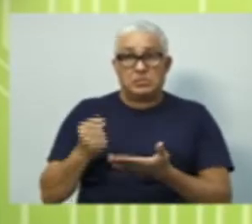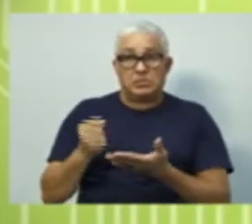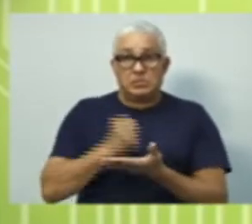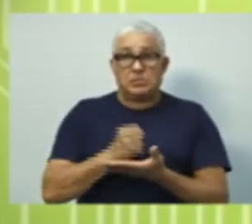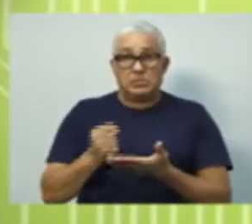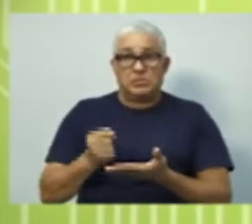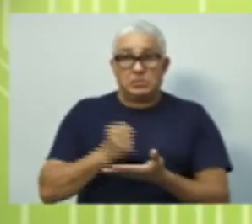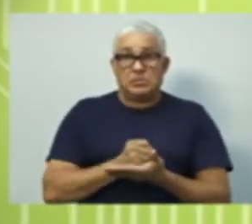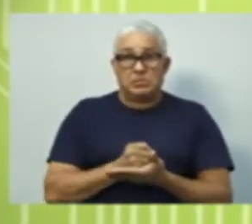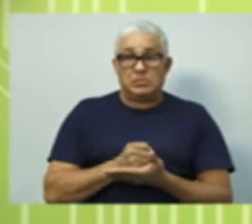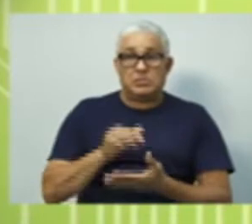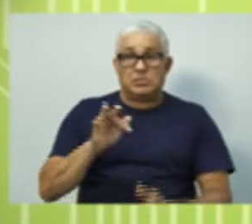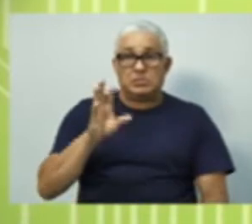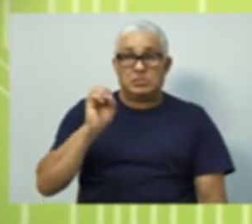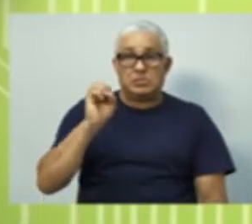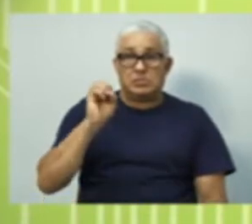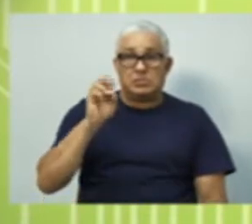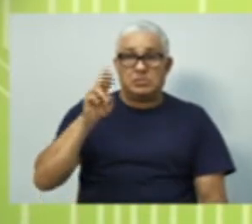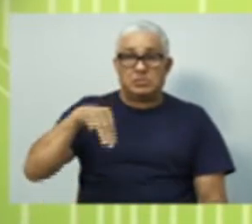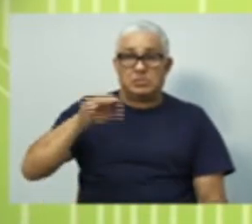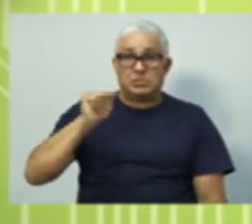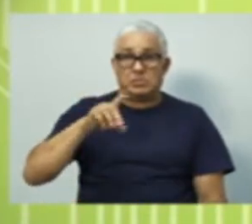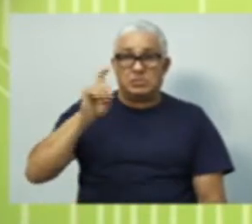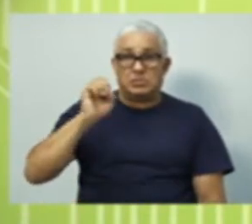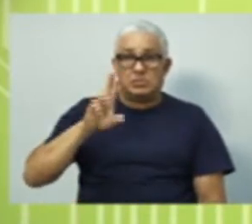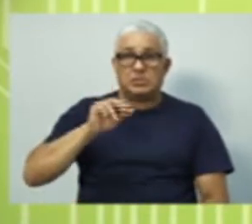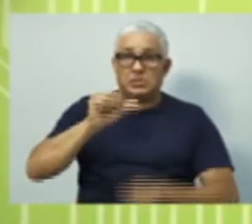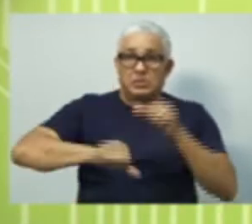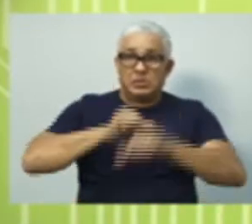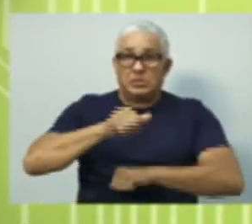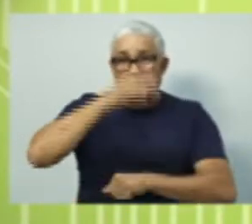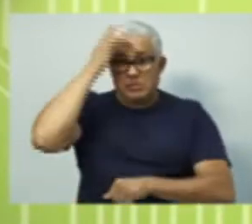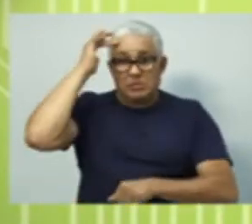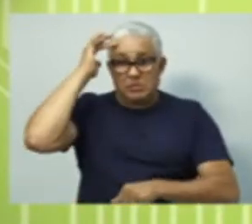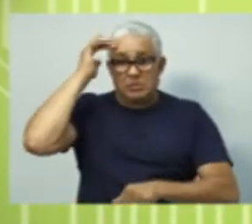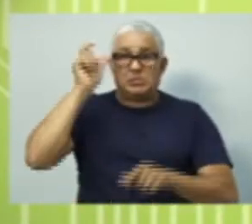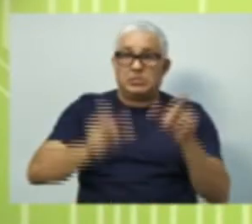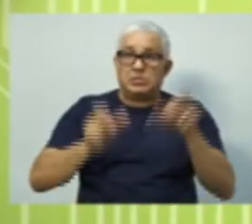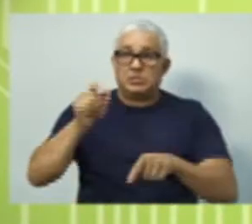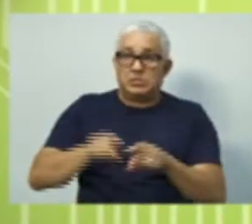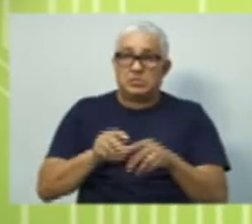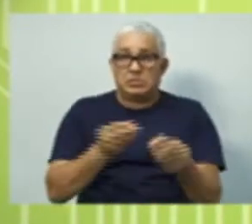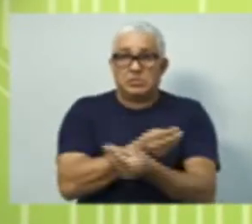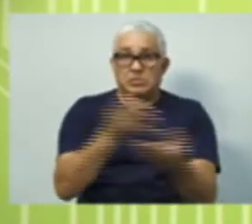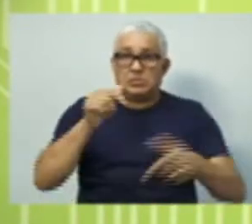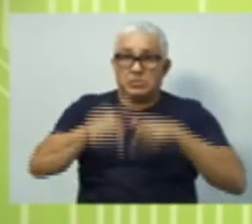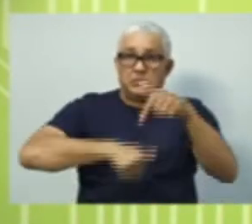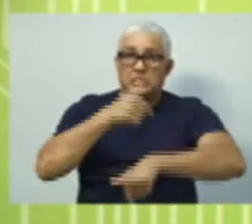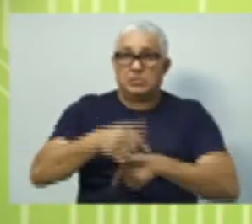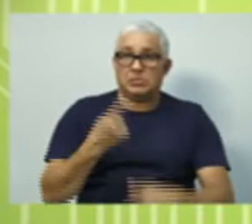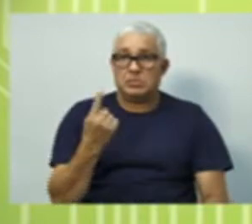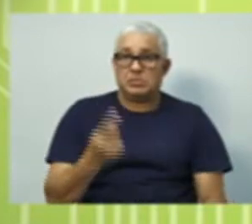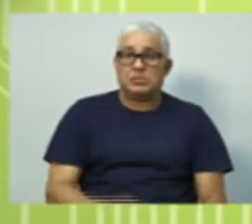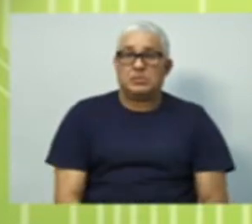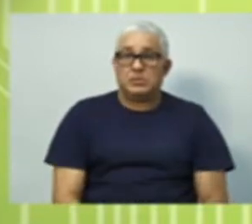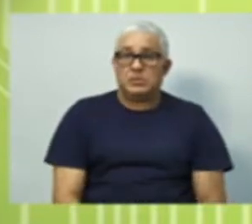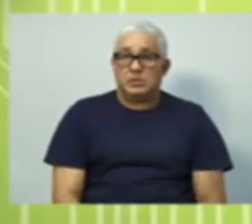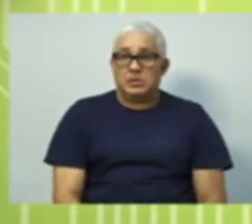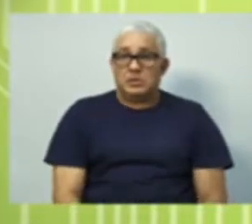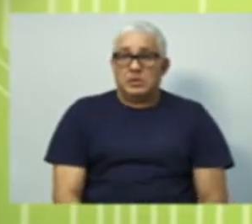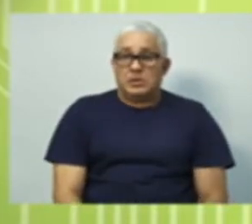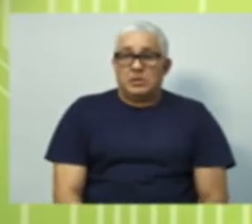conhecimento. Então, se eu vou ter uma instituição de ensino, onde é a minha matéria-prima? Exatamente no